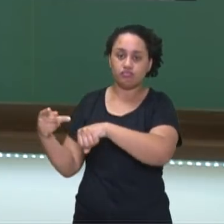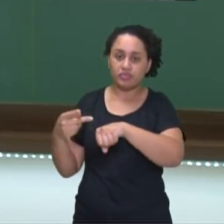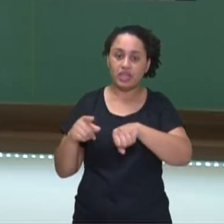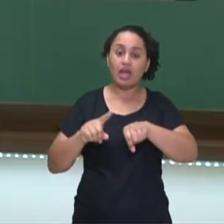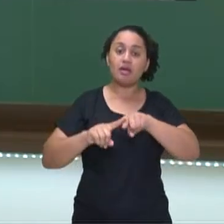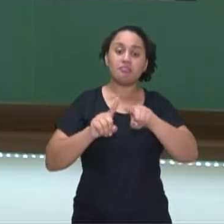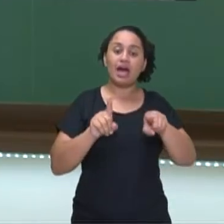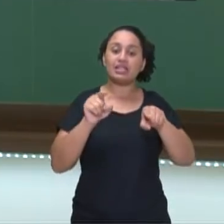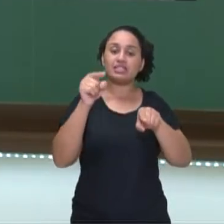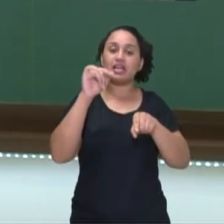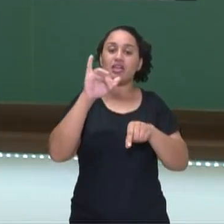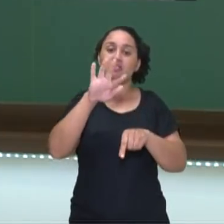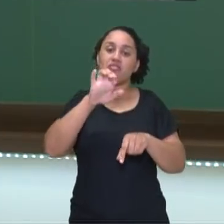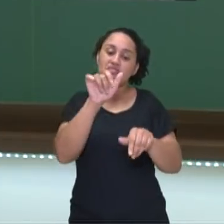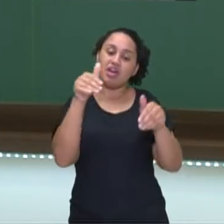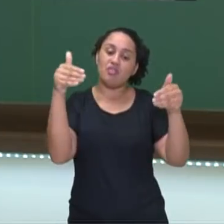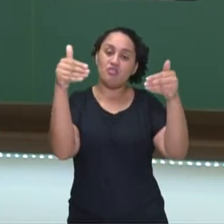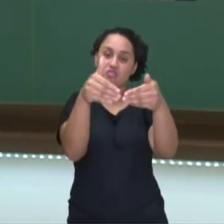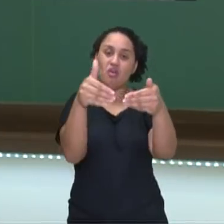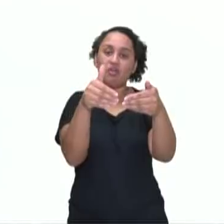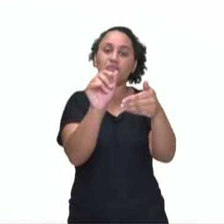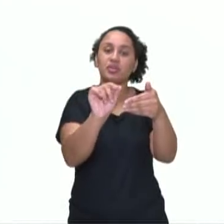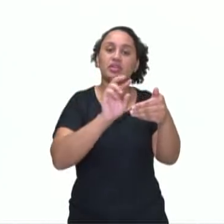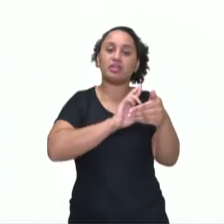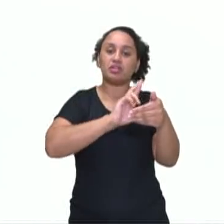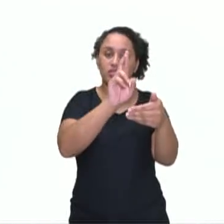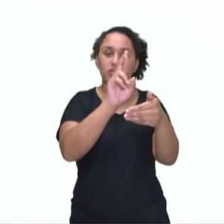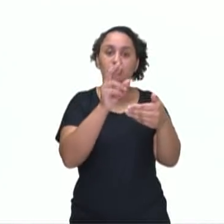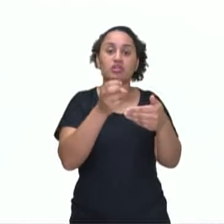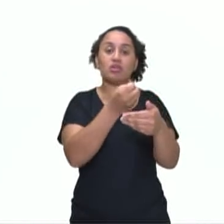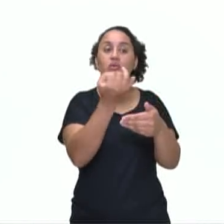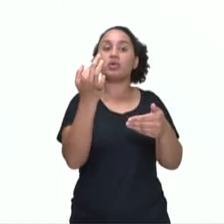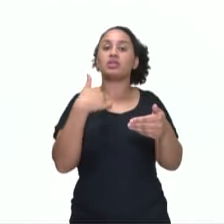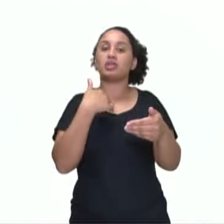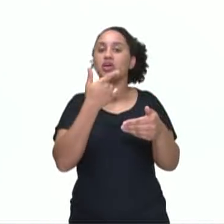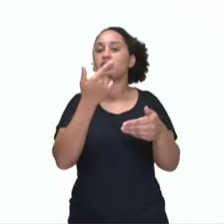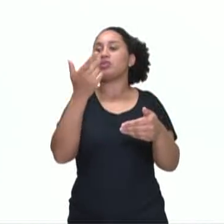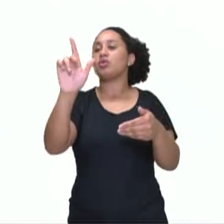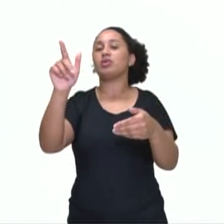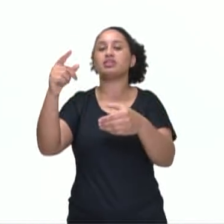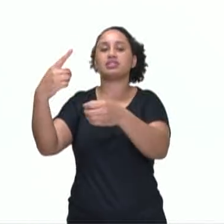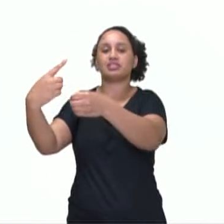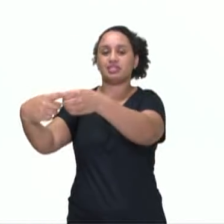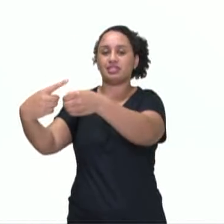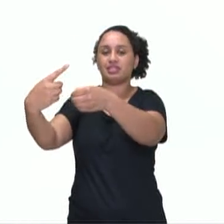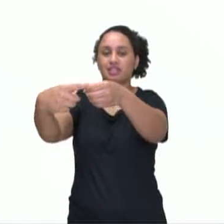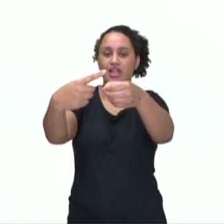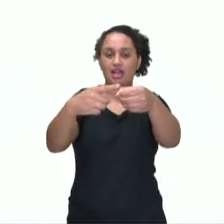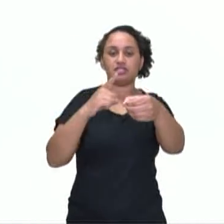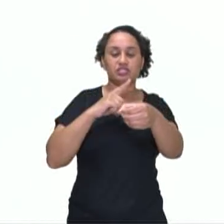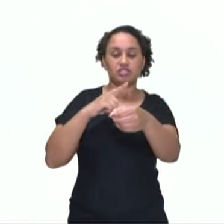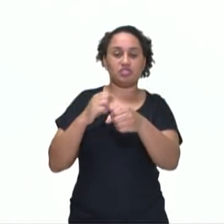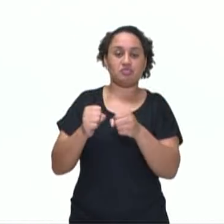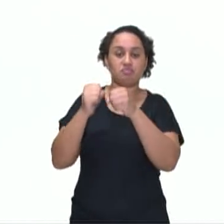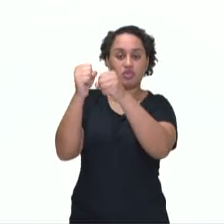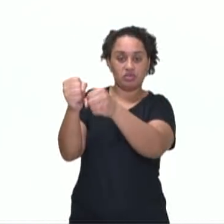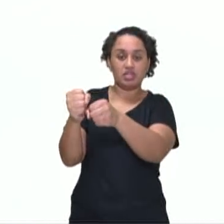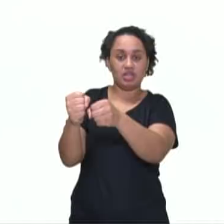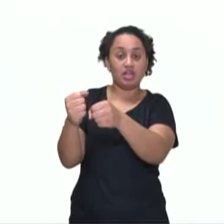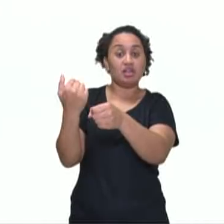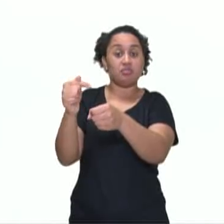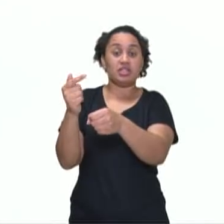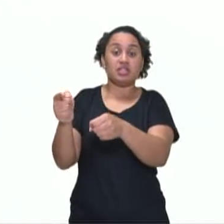essa referência religiosa, quando alguém chegava ao poder em outras cidades, como Queto, Oió, deveria ter a